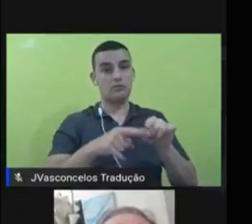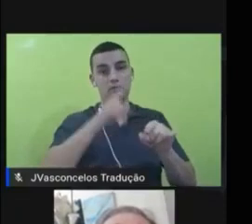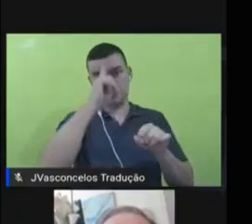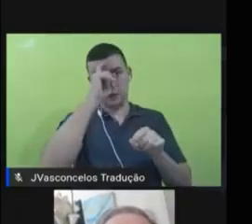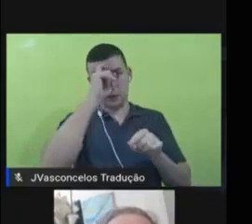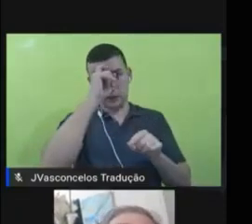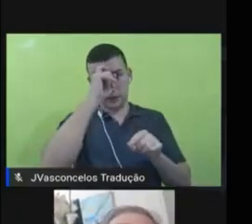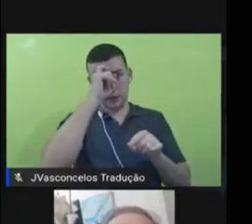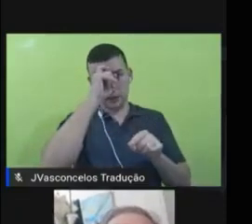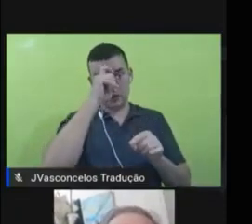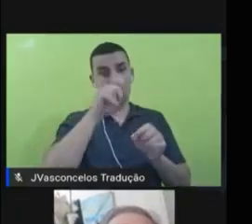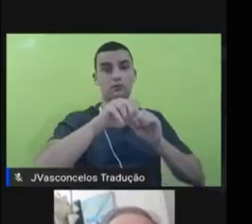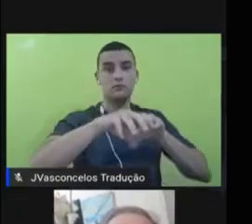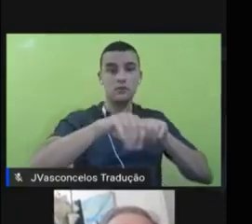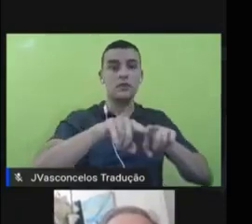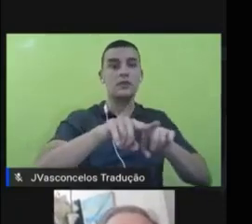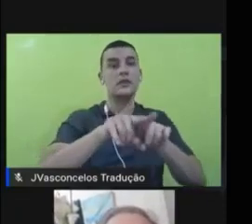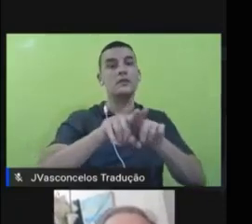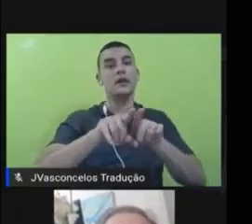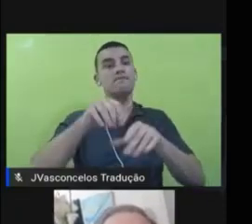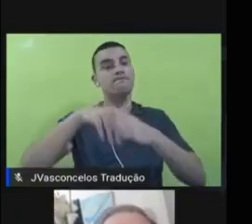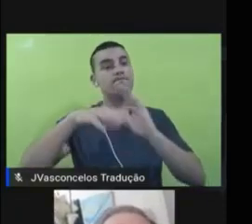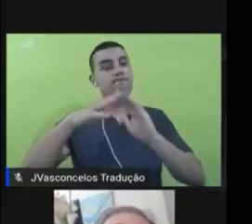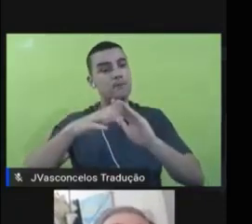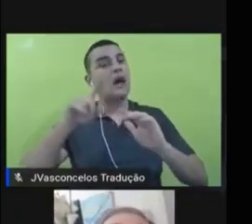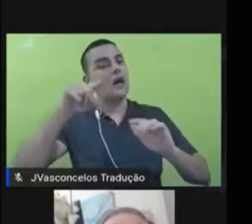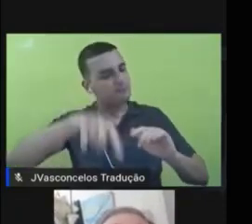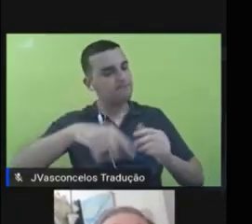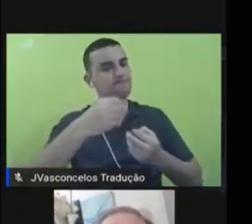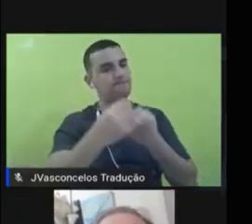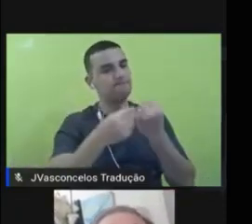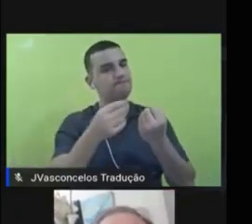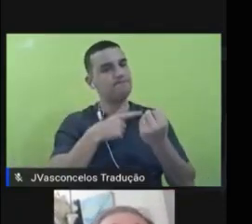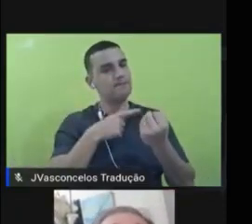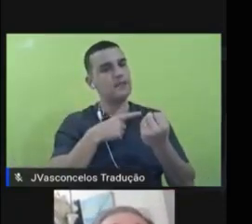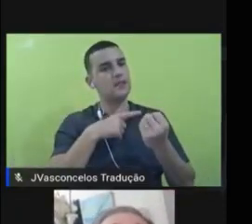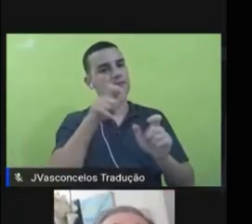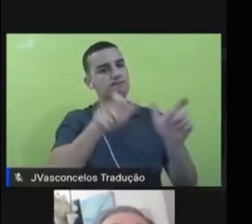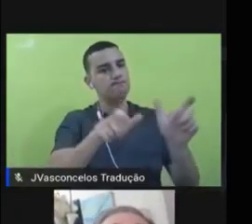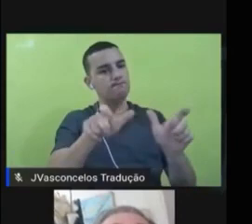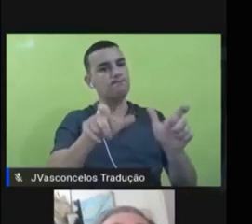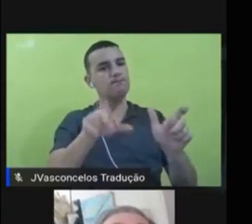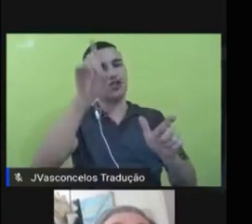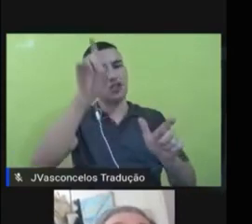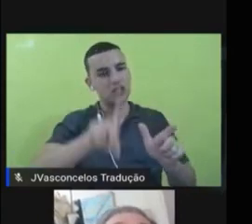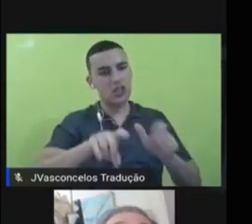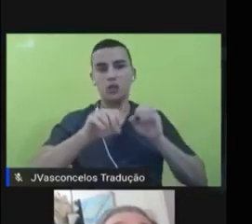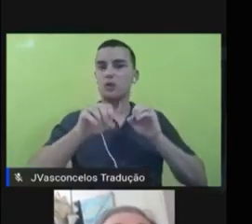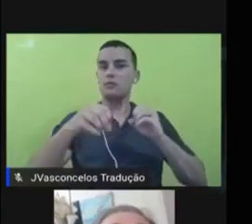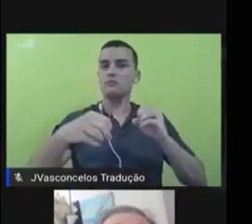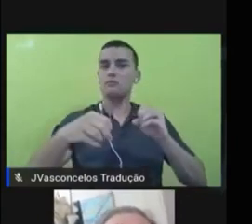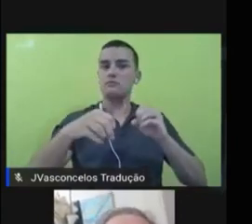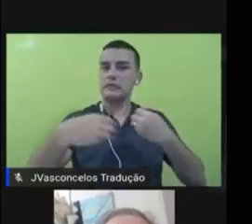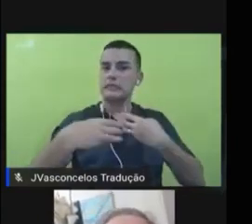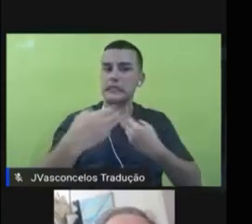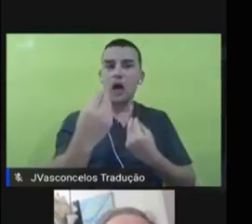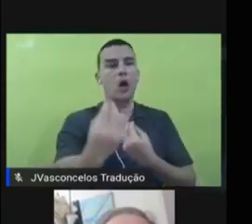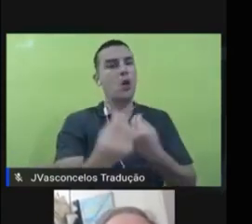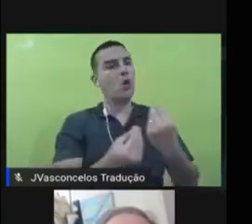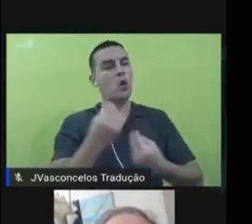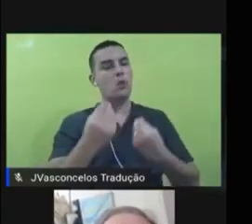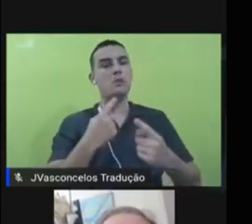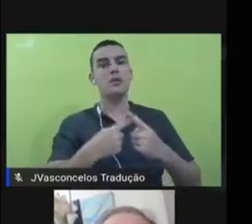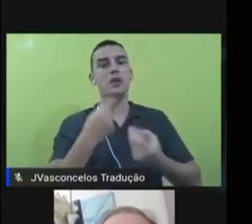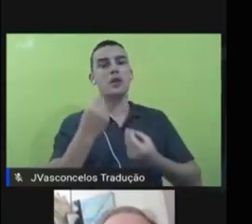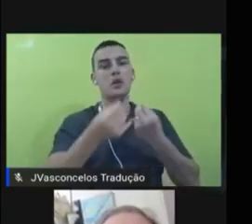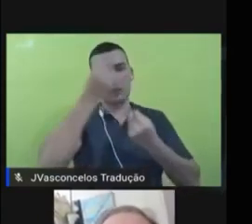ter garantido os seus direitos à educação, porque essas modalidades possibilitam a não evasão